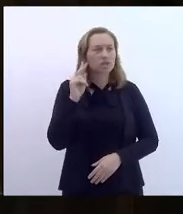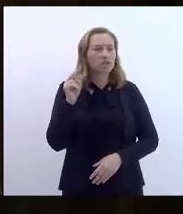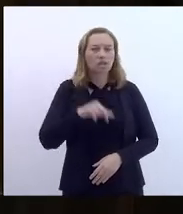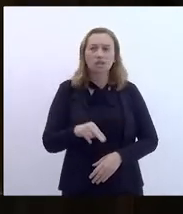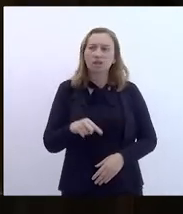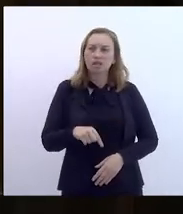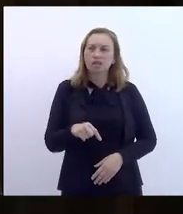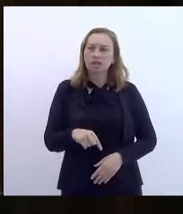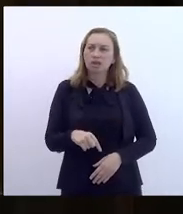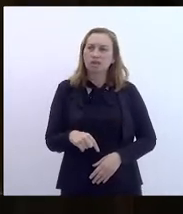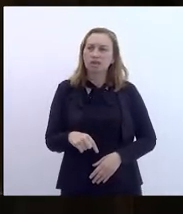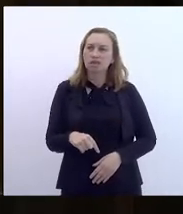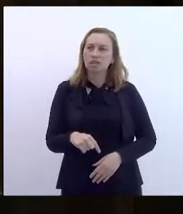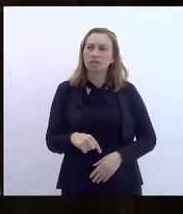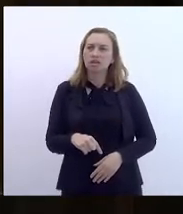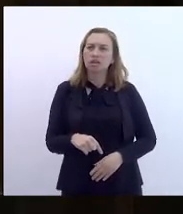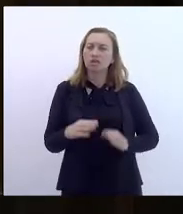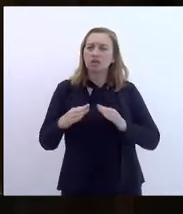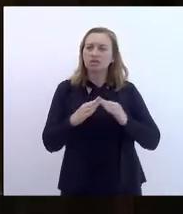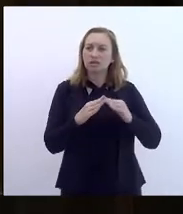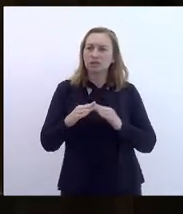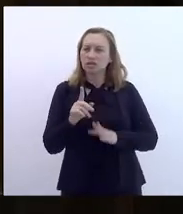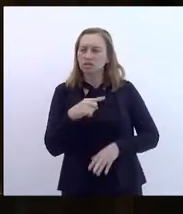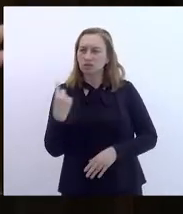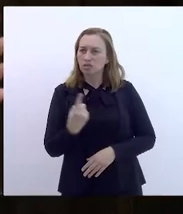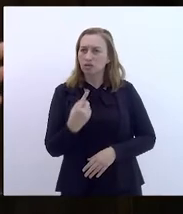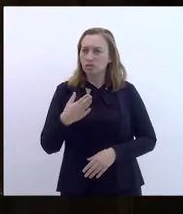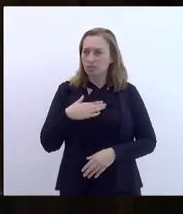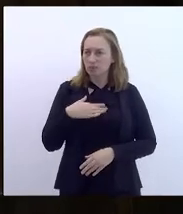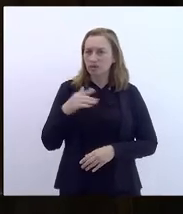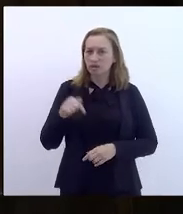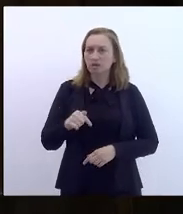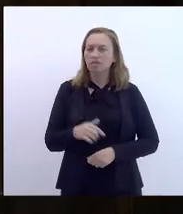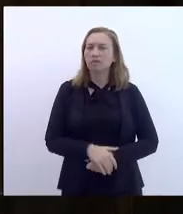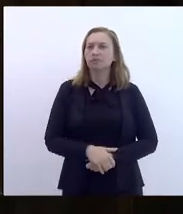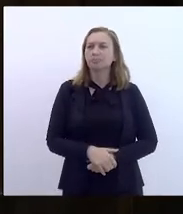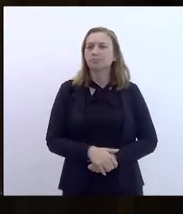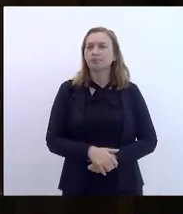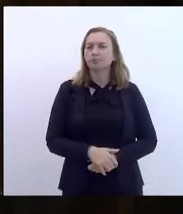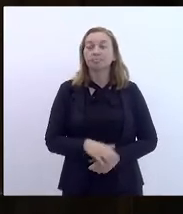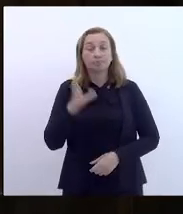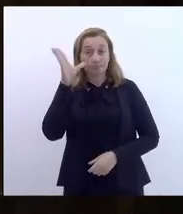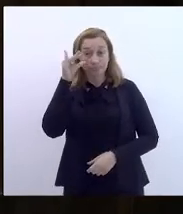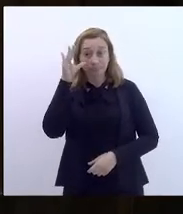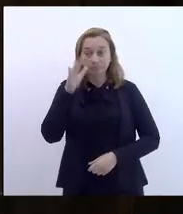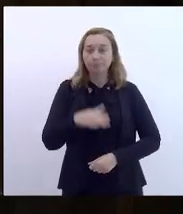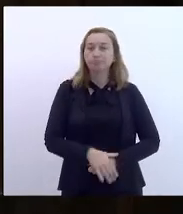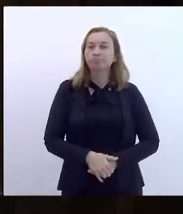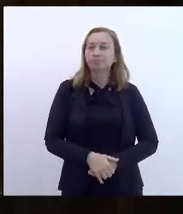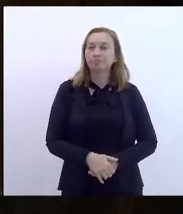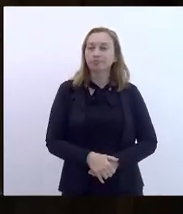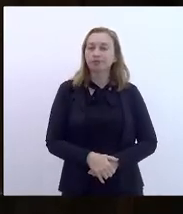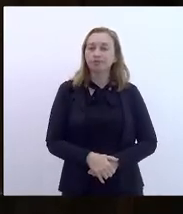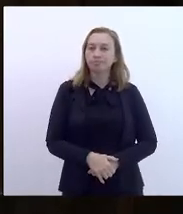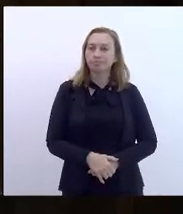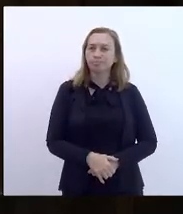a quantidade de vizinhos nós meu aqui da zona oeste tem uma coisa curiosa